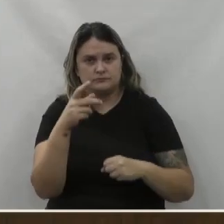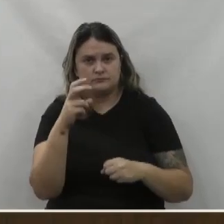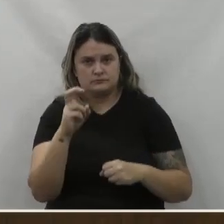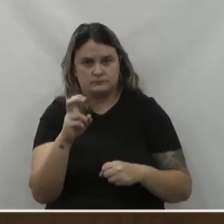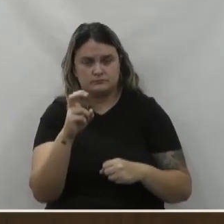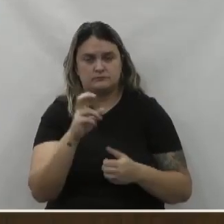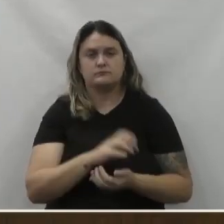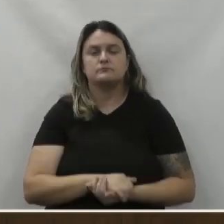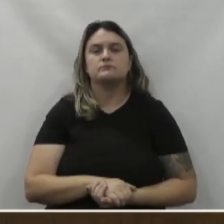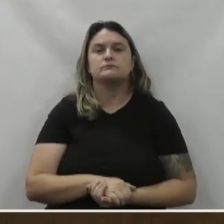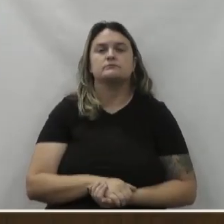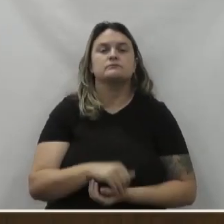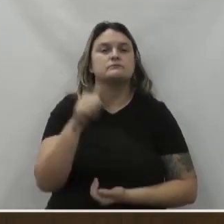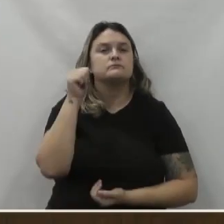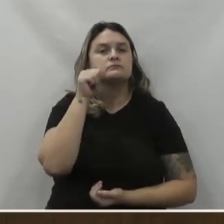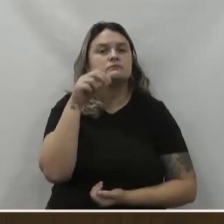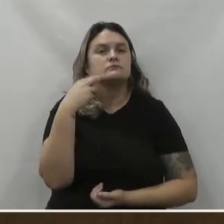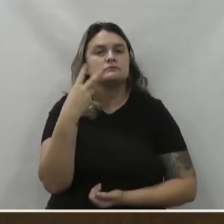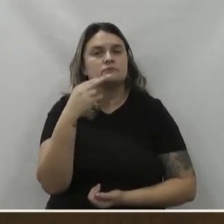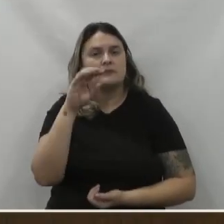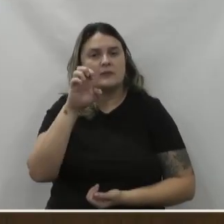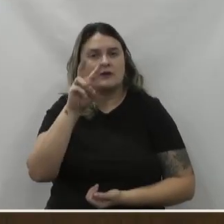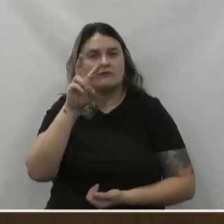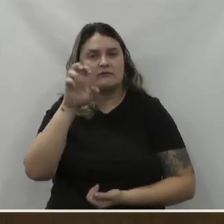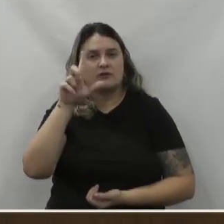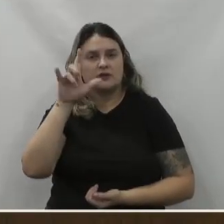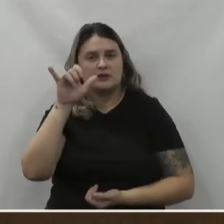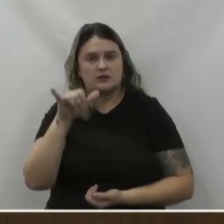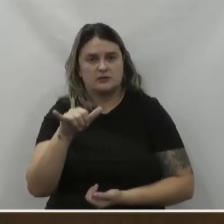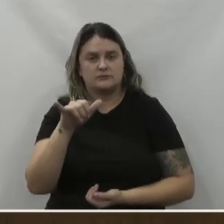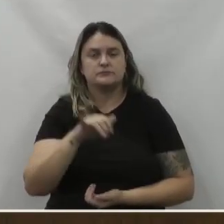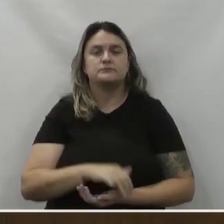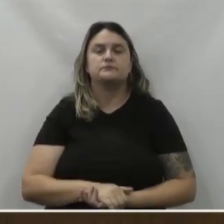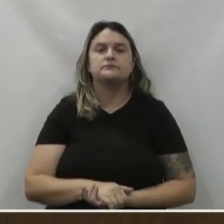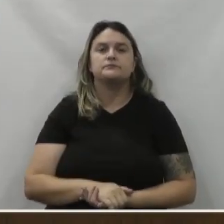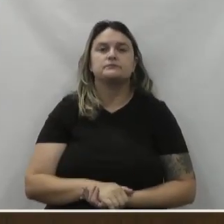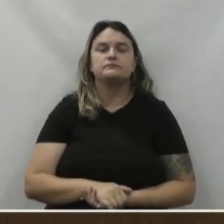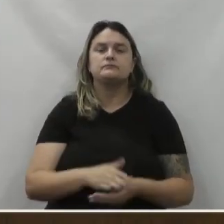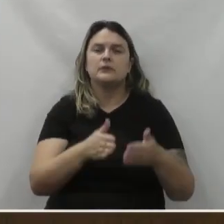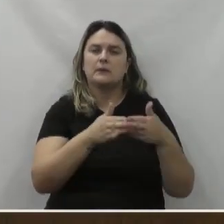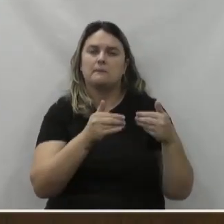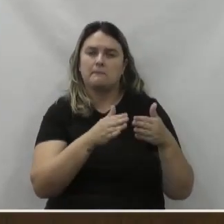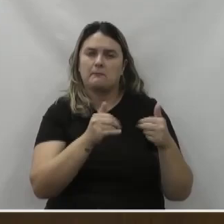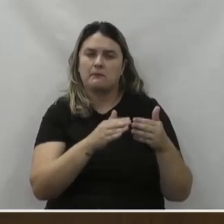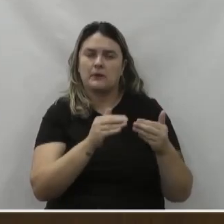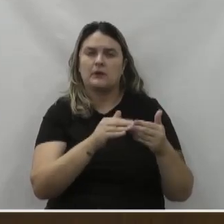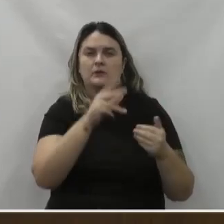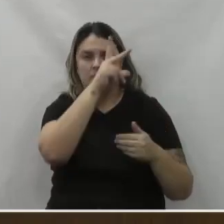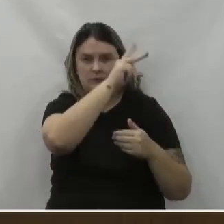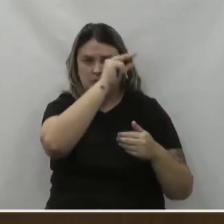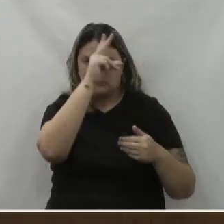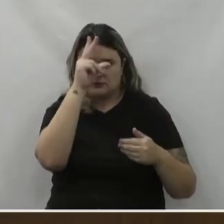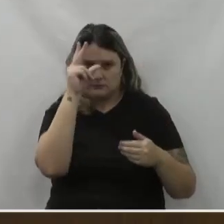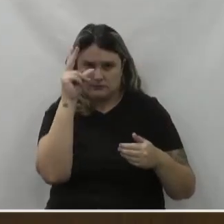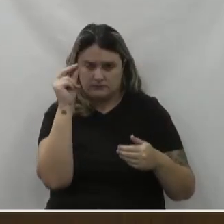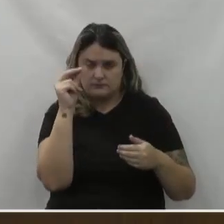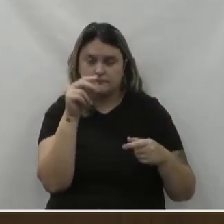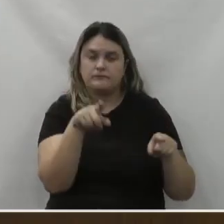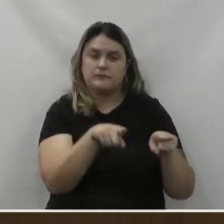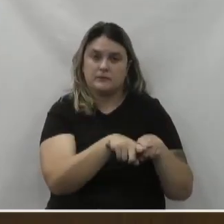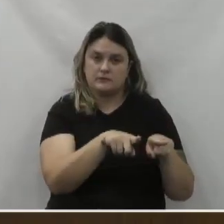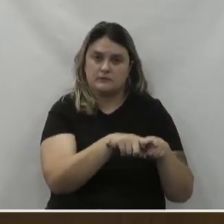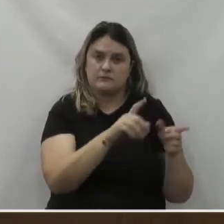183/2025, da vereadora Evelyn Tesseroli de Paula Dias, ao Poder Executivo Municipal, por meio